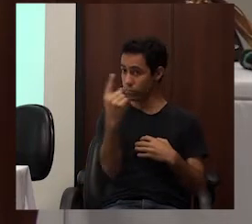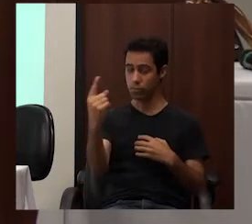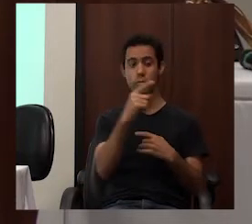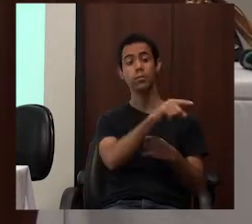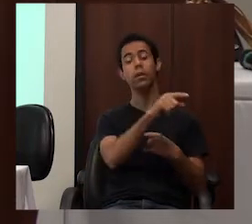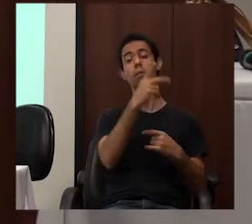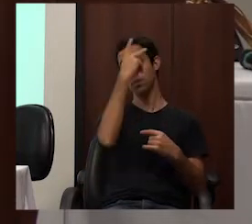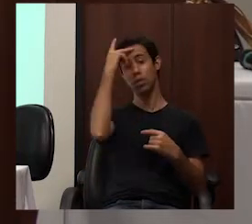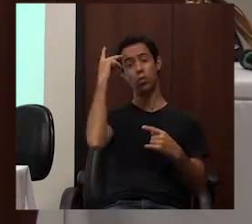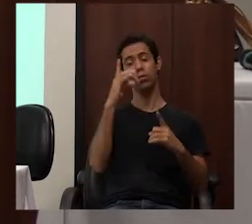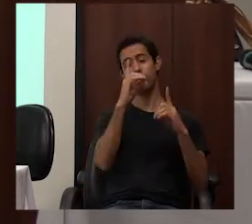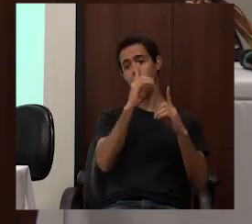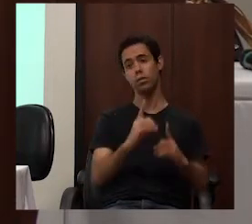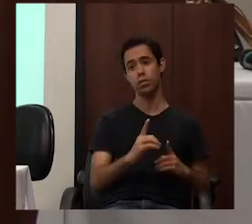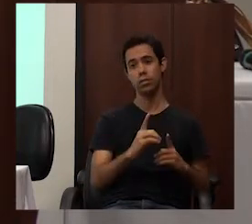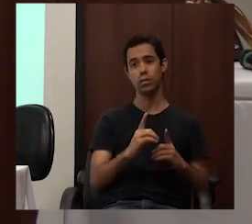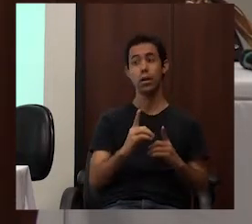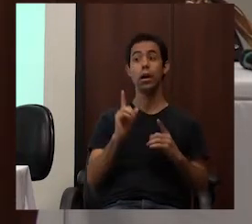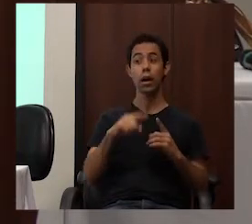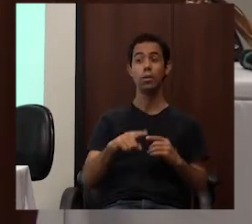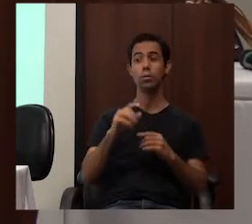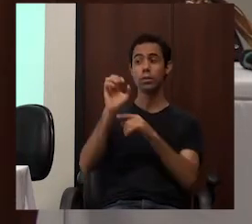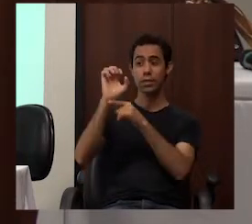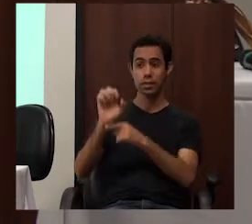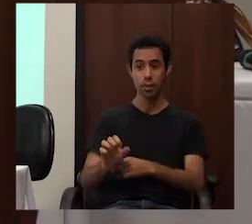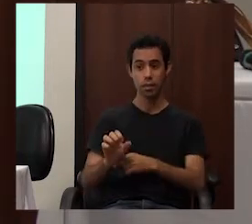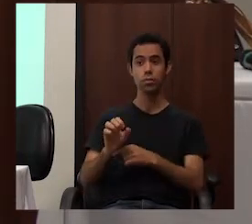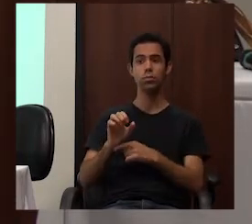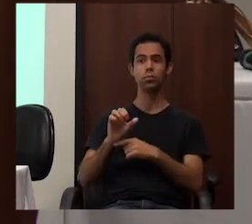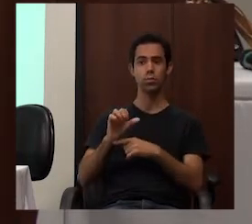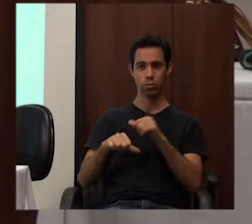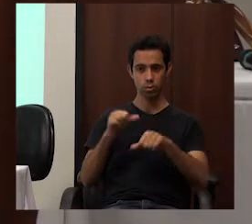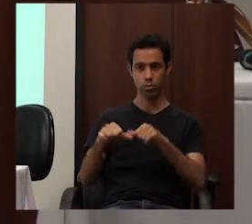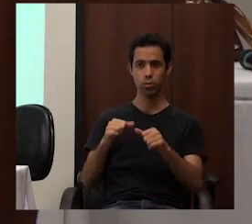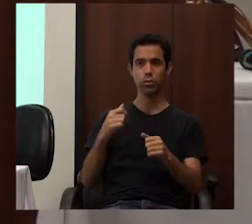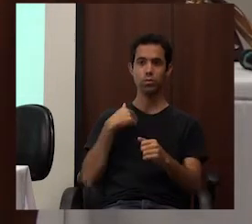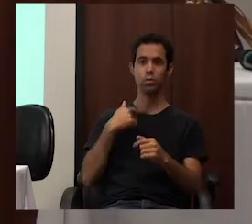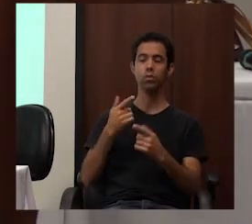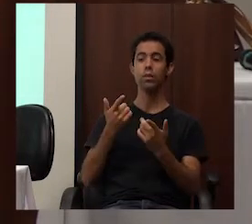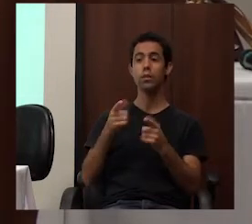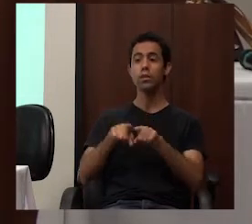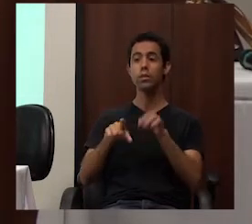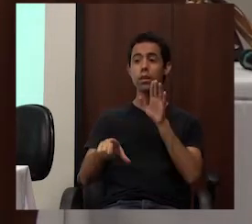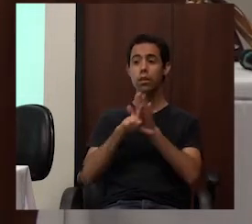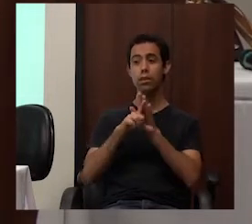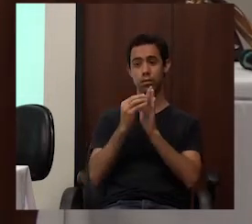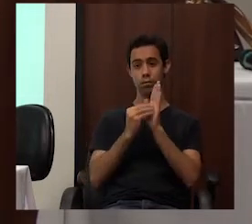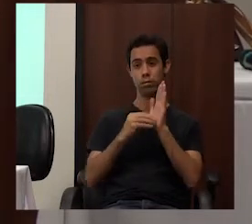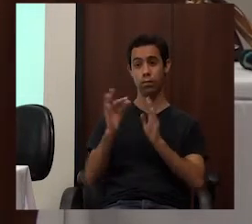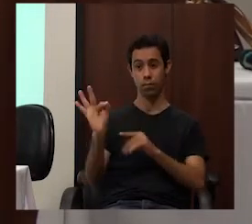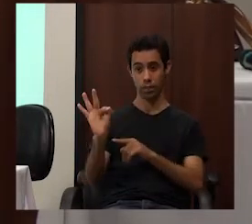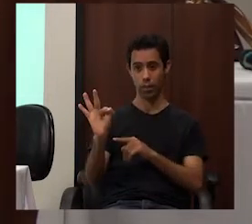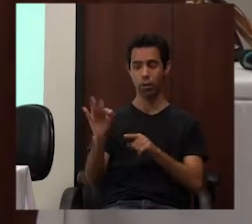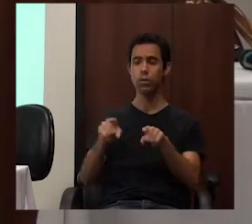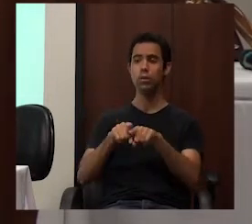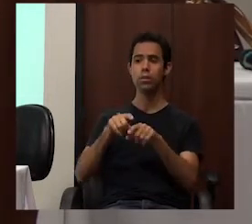deficiência se a gente tivesse um Estado que prontamente, ao ser promulgada a Constituição Federal, tivesse tomado as medidas